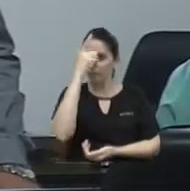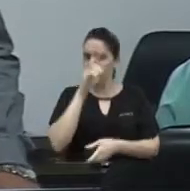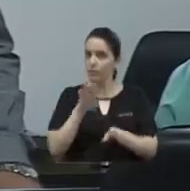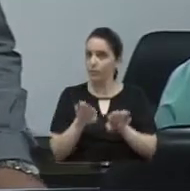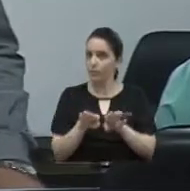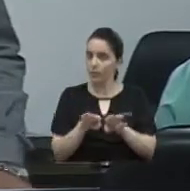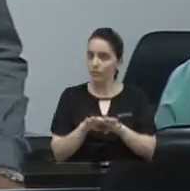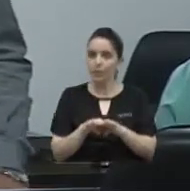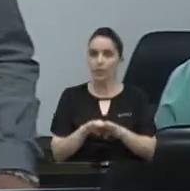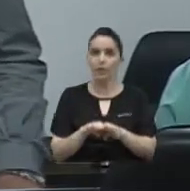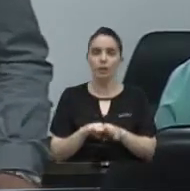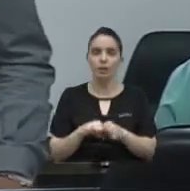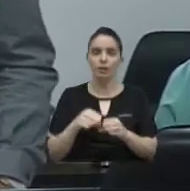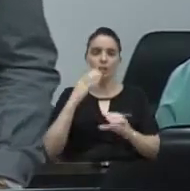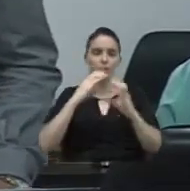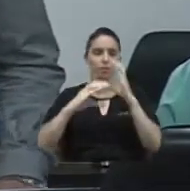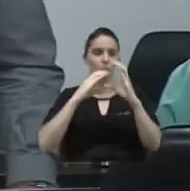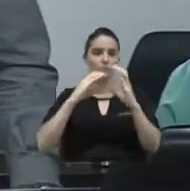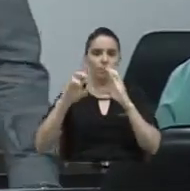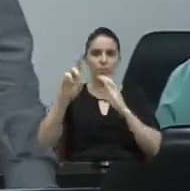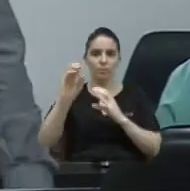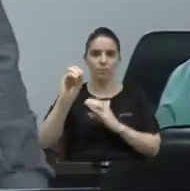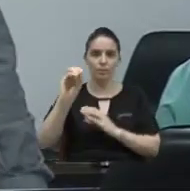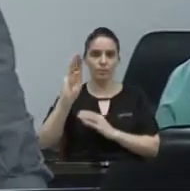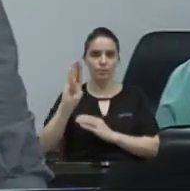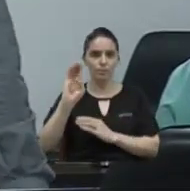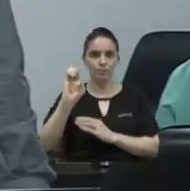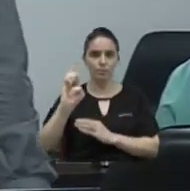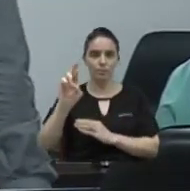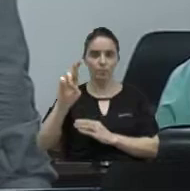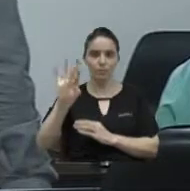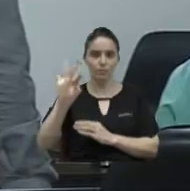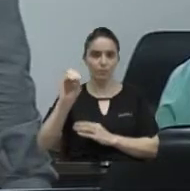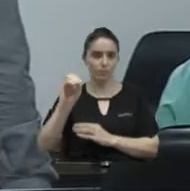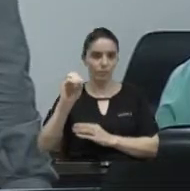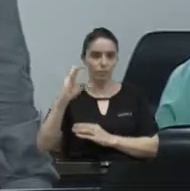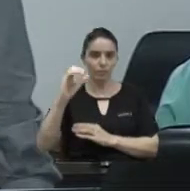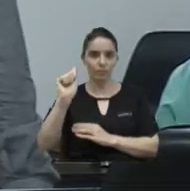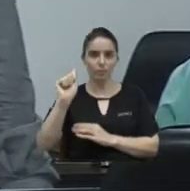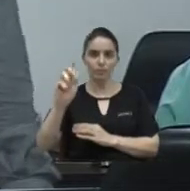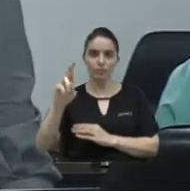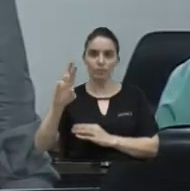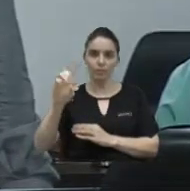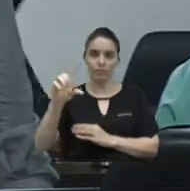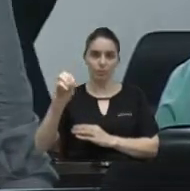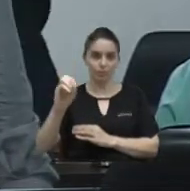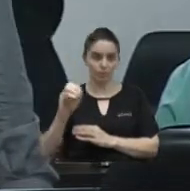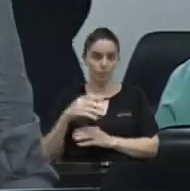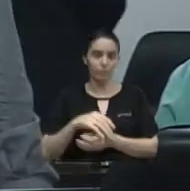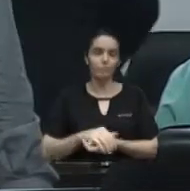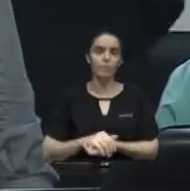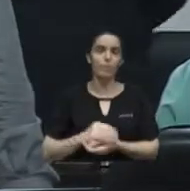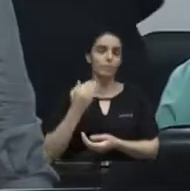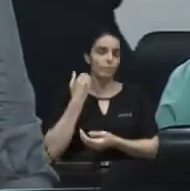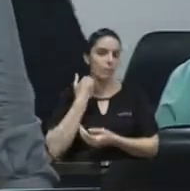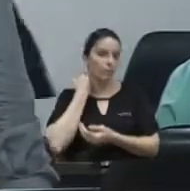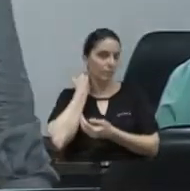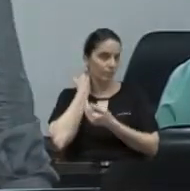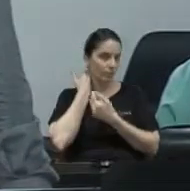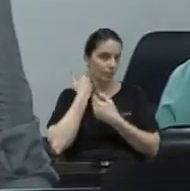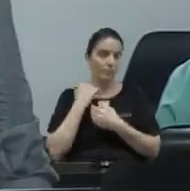o Roberto Carlos fez aquela música Debaixo dos Caracóis, dos Seus Cabelos, para o Caetano Veloso, quando ele estava no